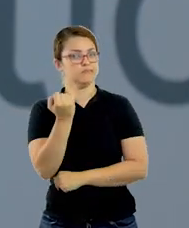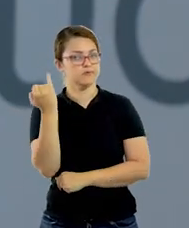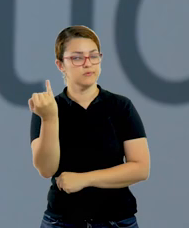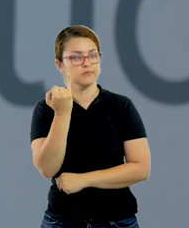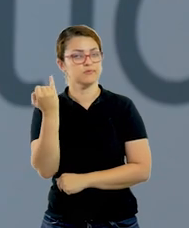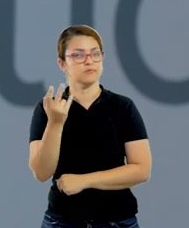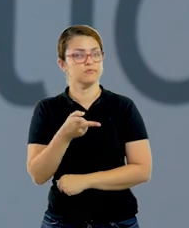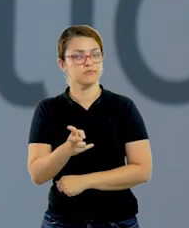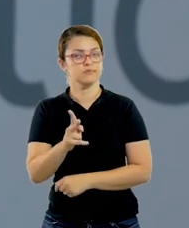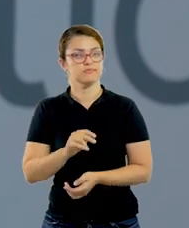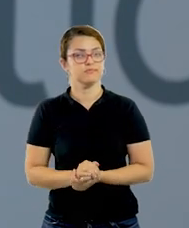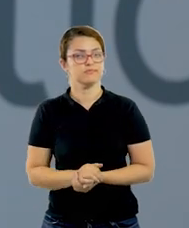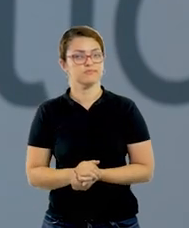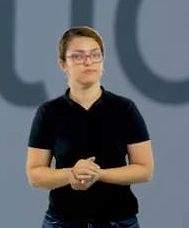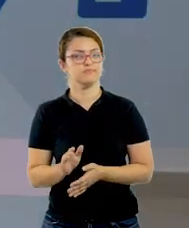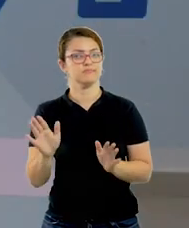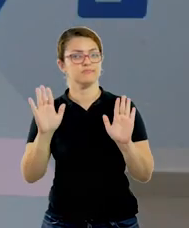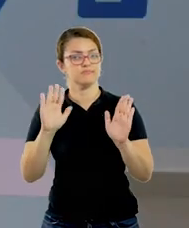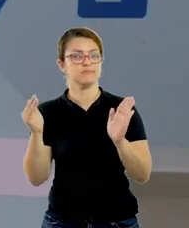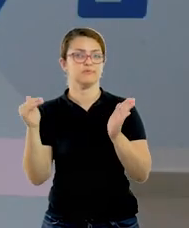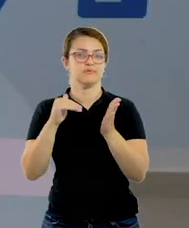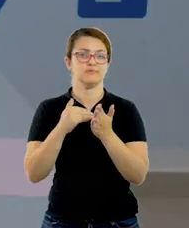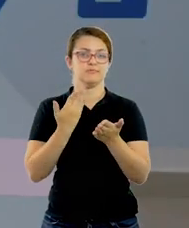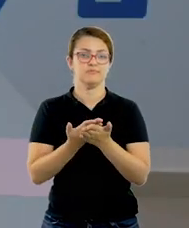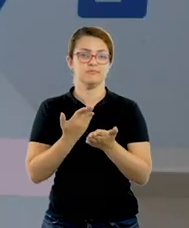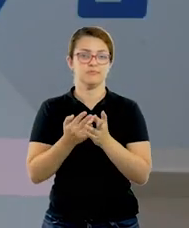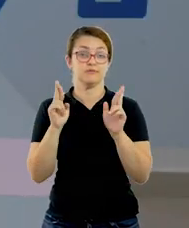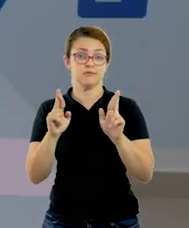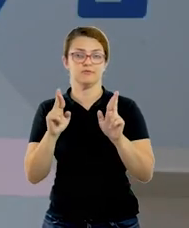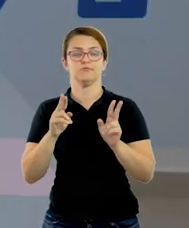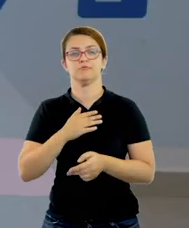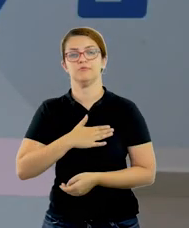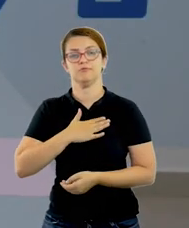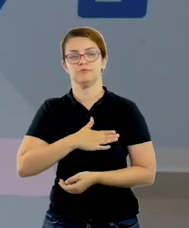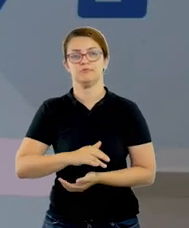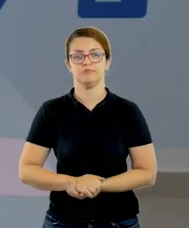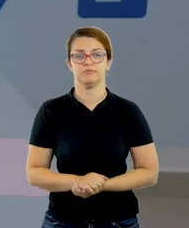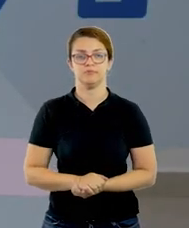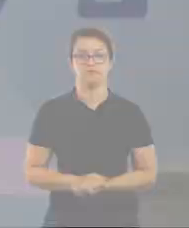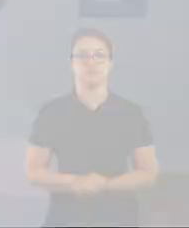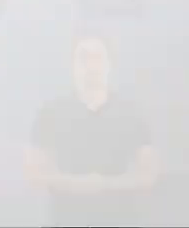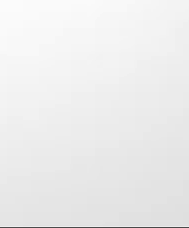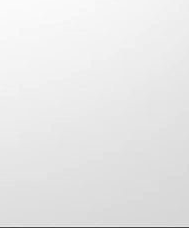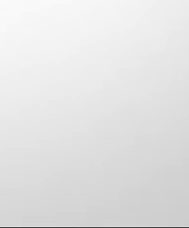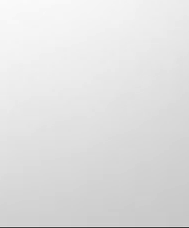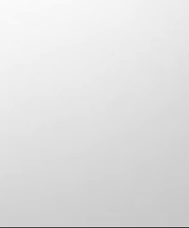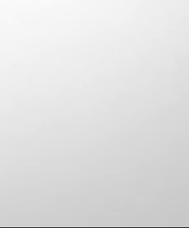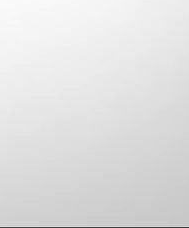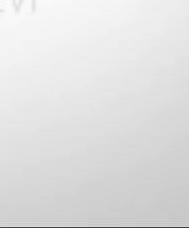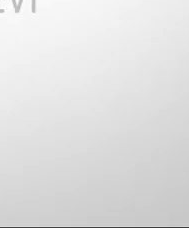continua sendo algo muito importante é isso aí até mais e